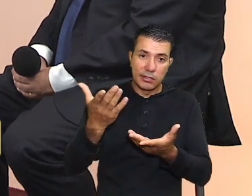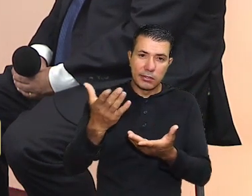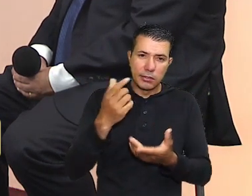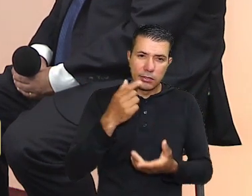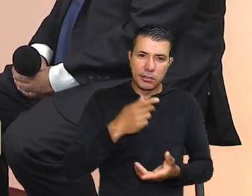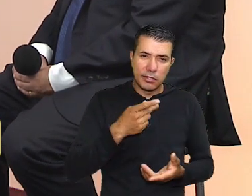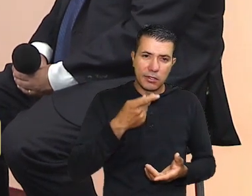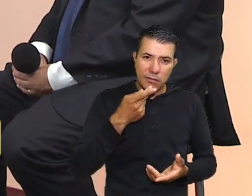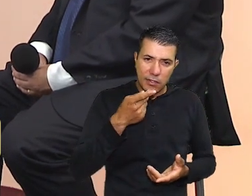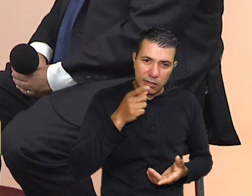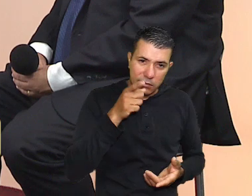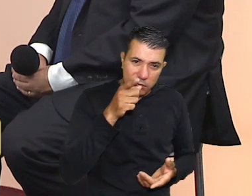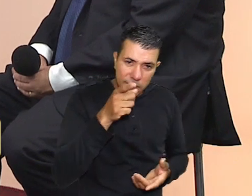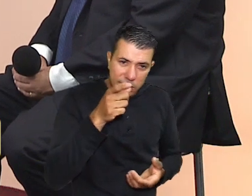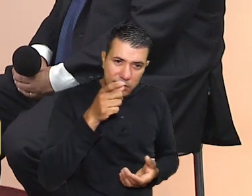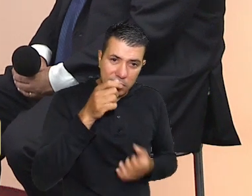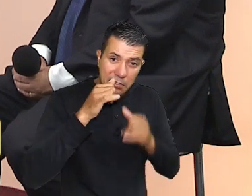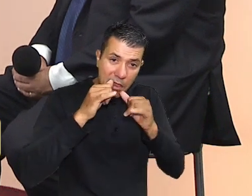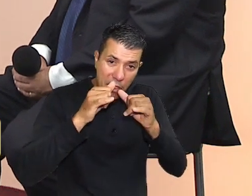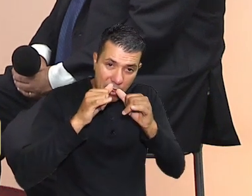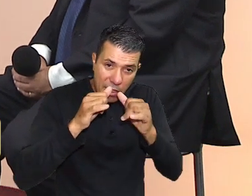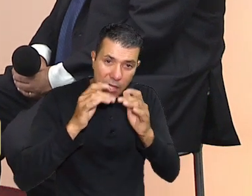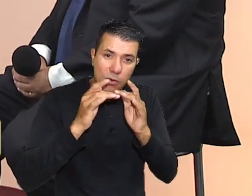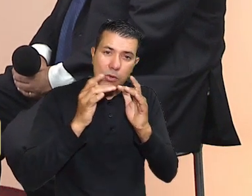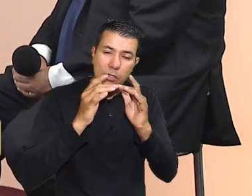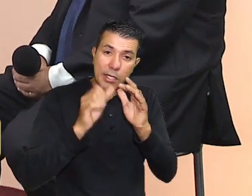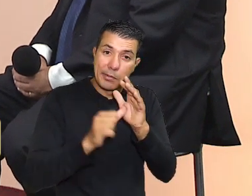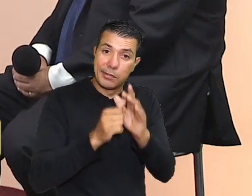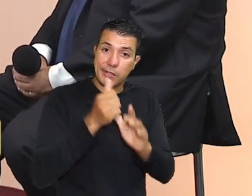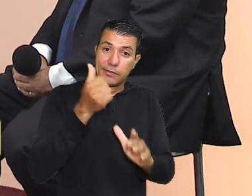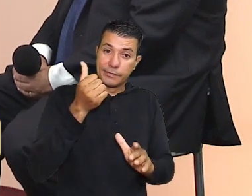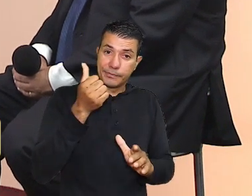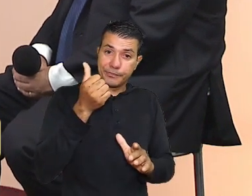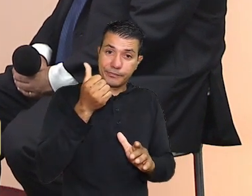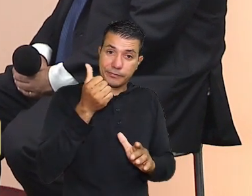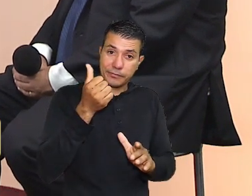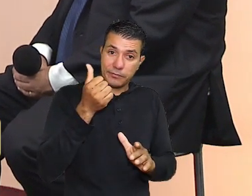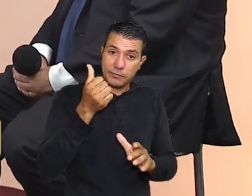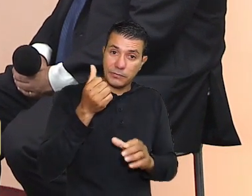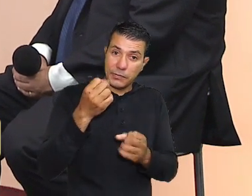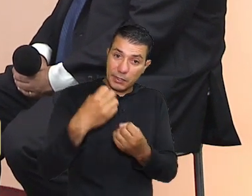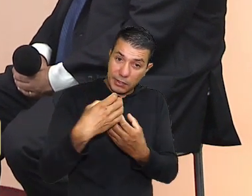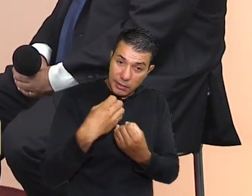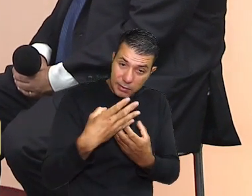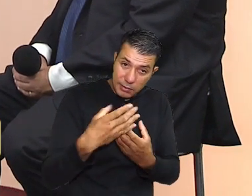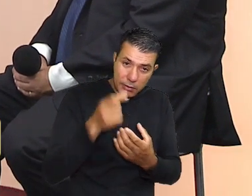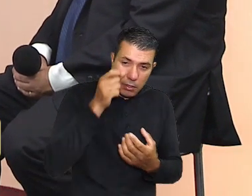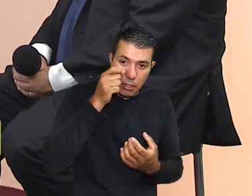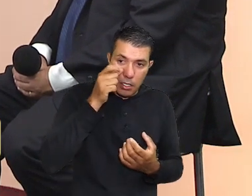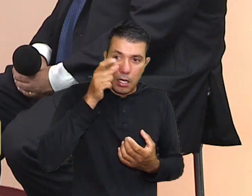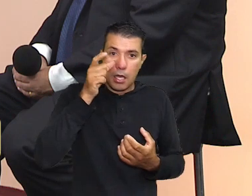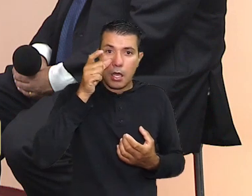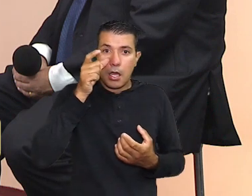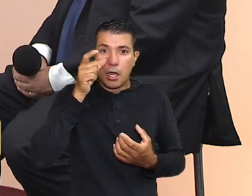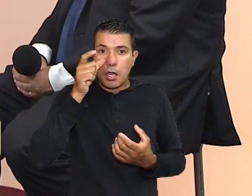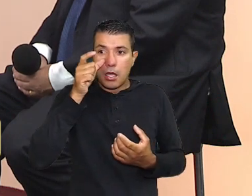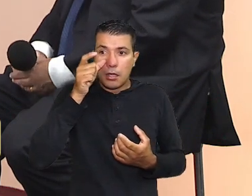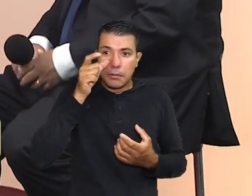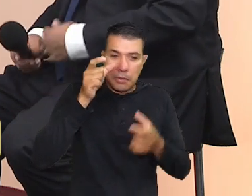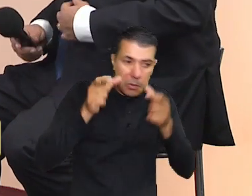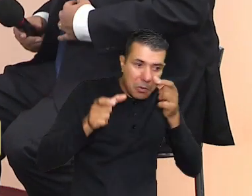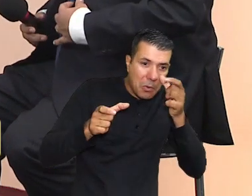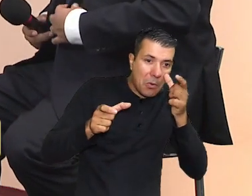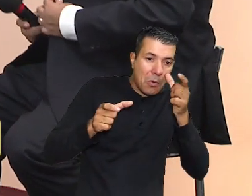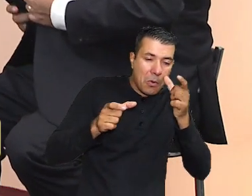esteja falando para você que teve contato pela primeira vez com esse ensinamento. Abra o seu coração para Jesus,